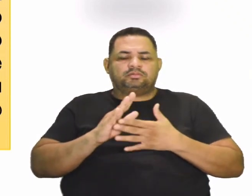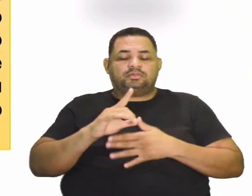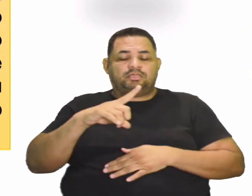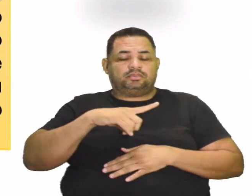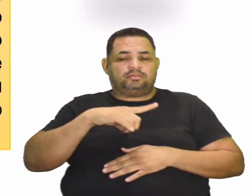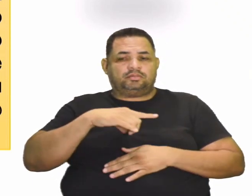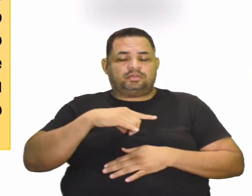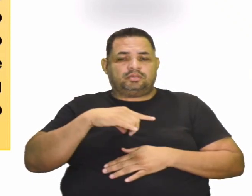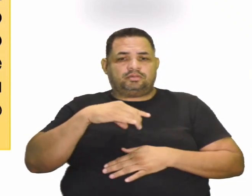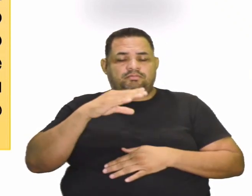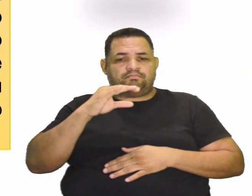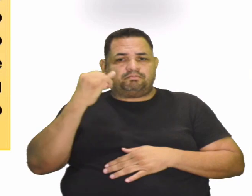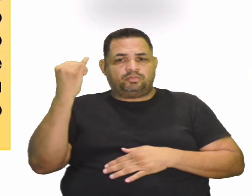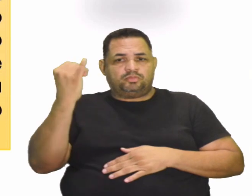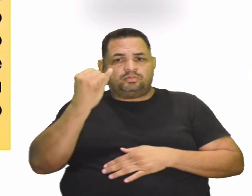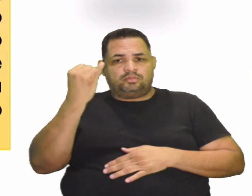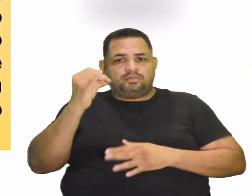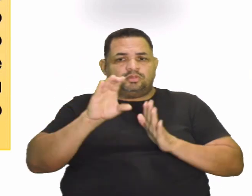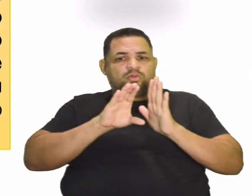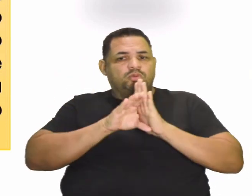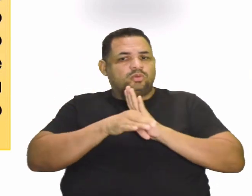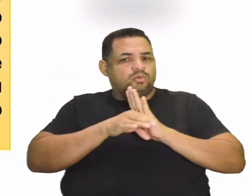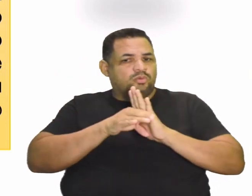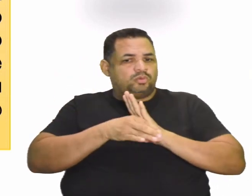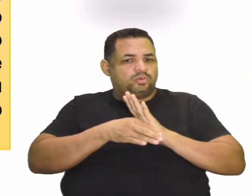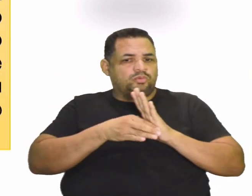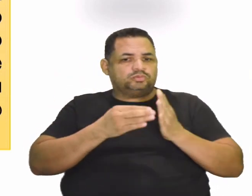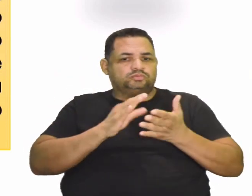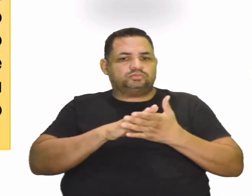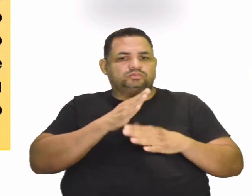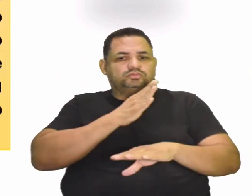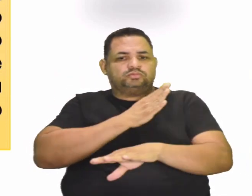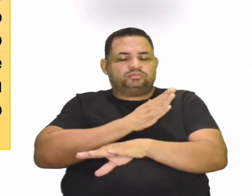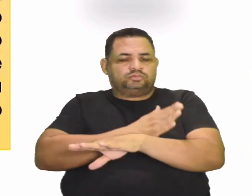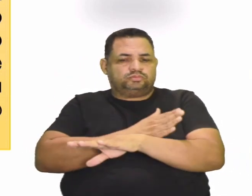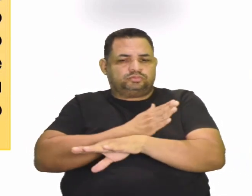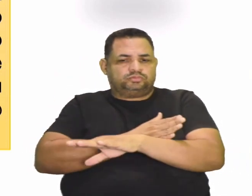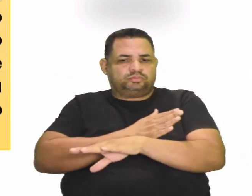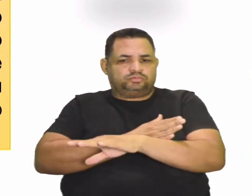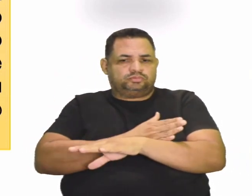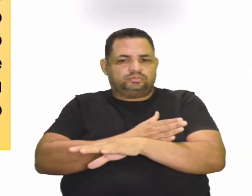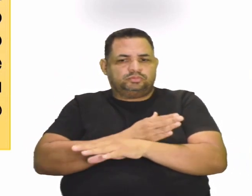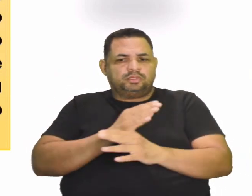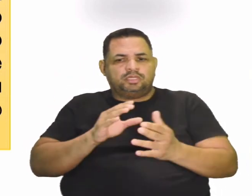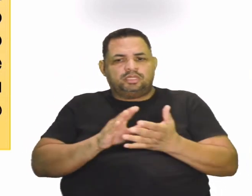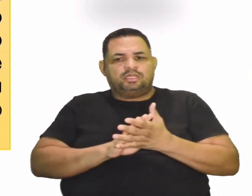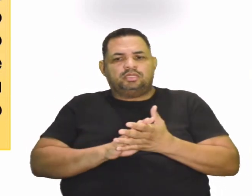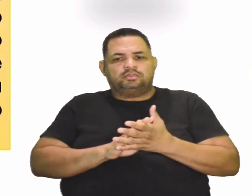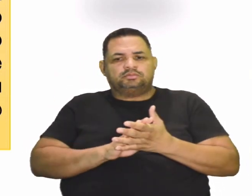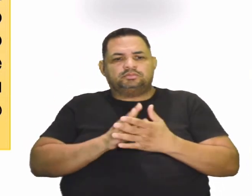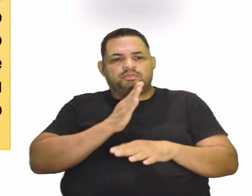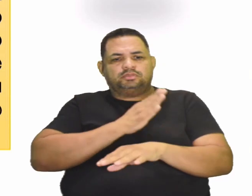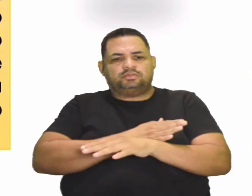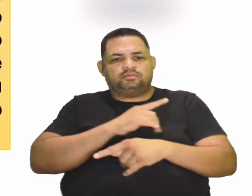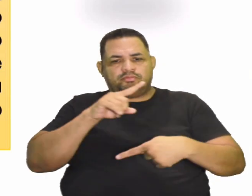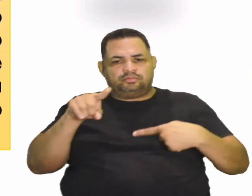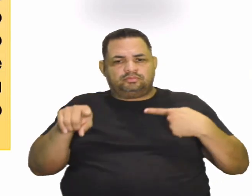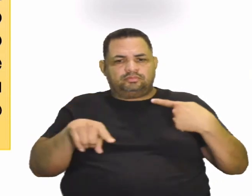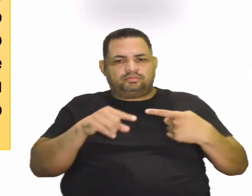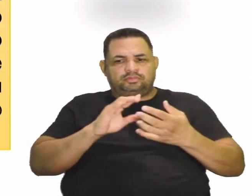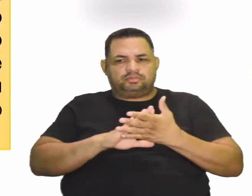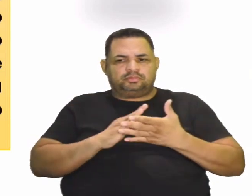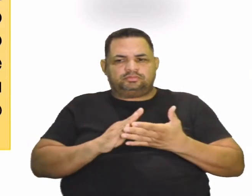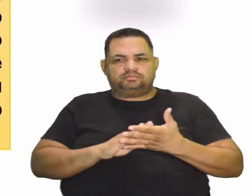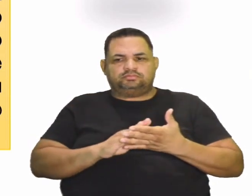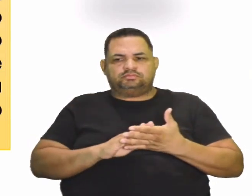às questões humanas, ou seja, o conceito da Idade Média, que era o conceito da Idade Média, né? O foco só no